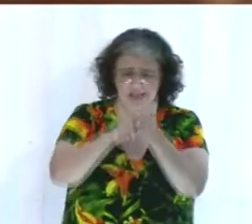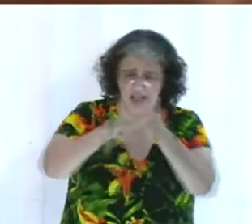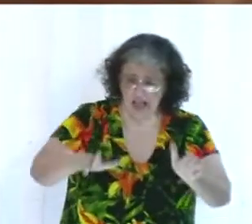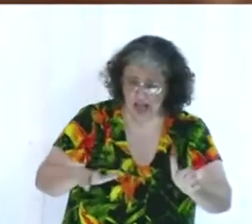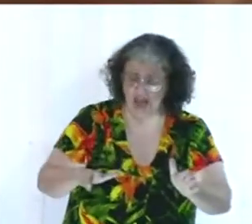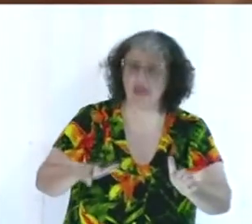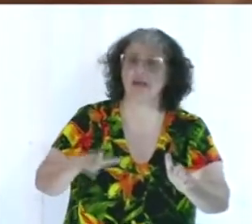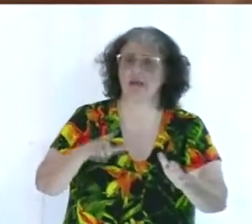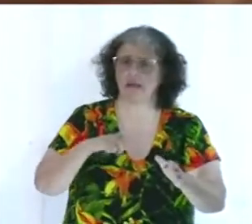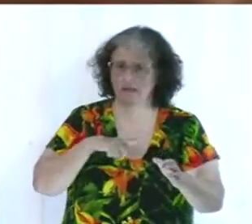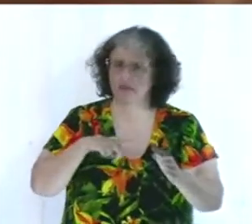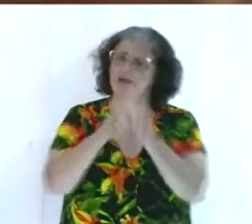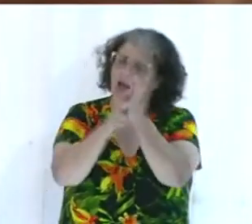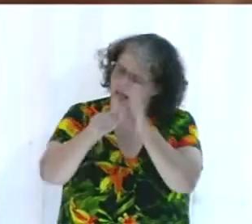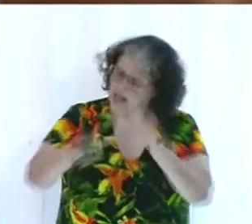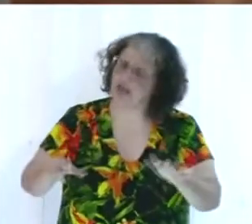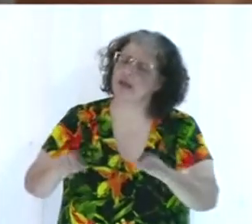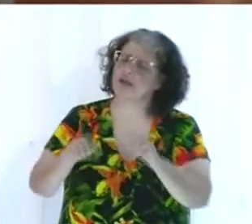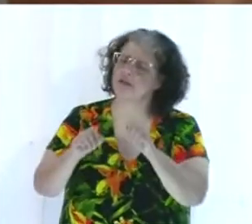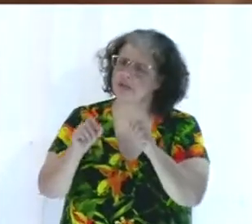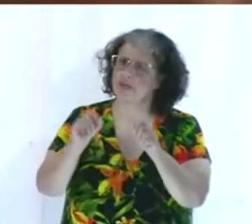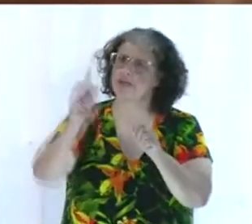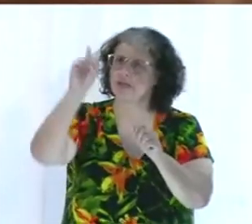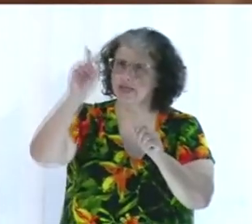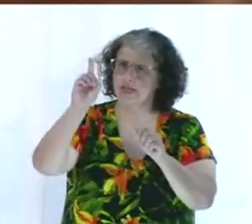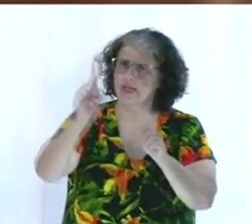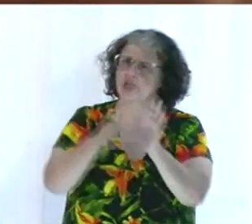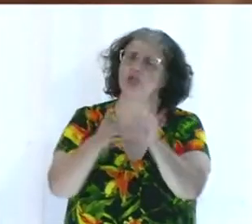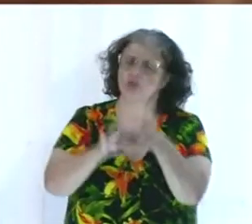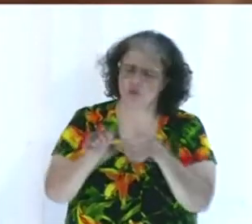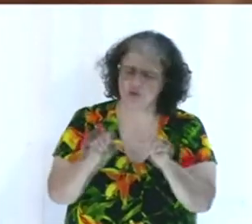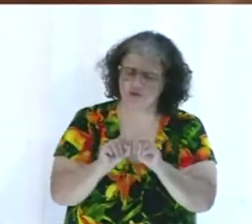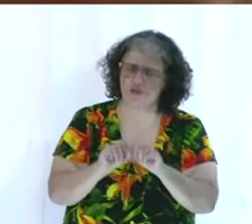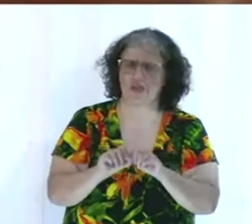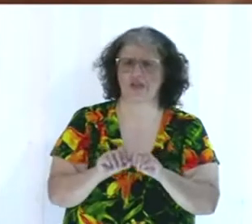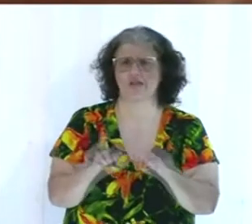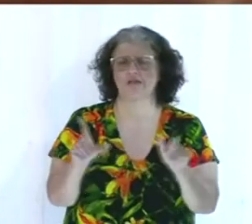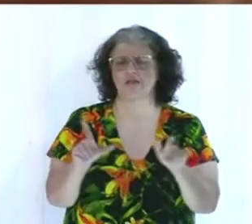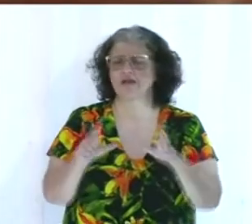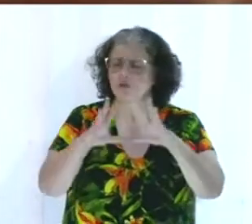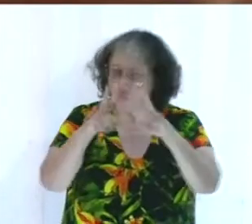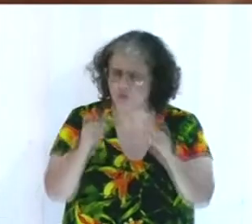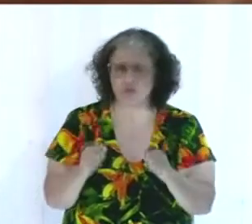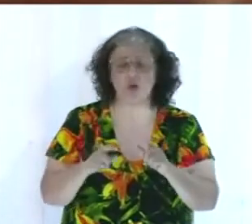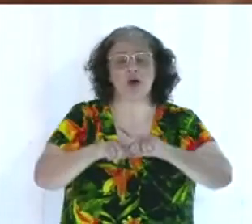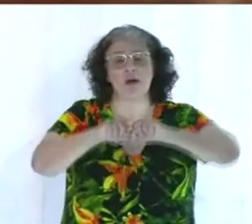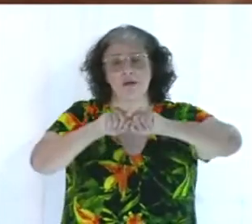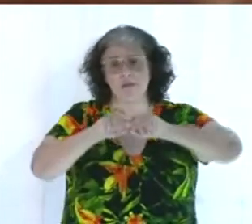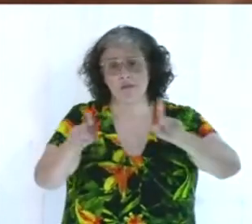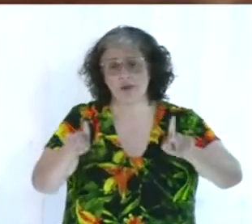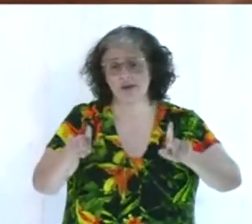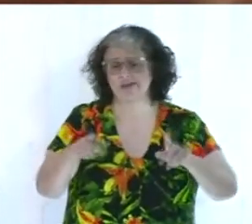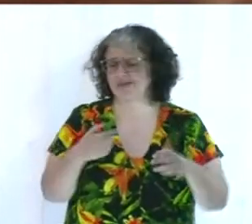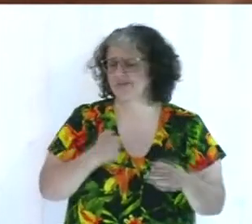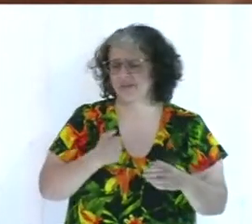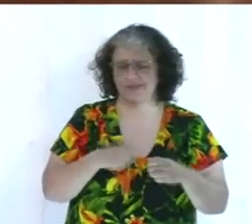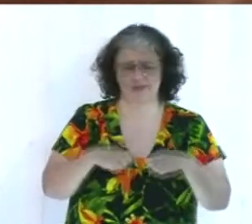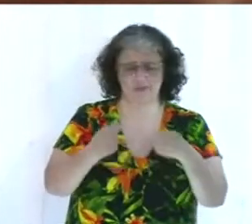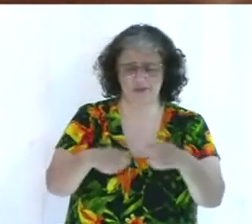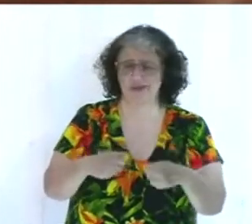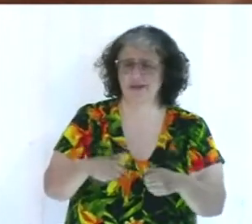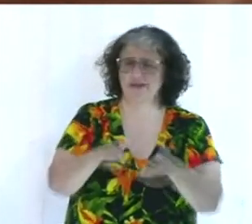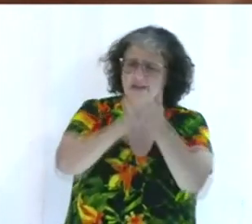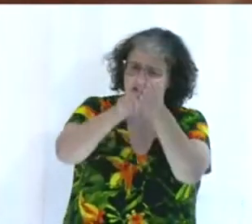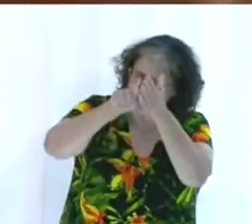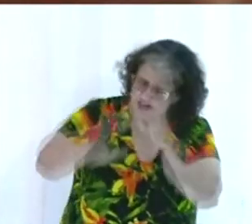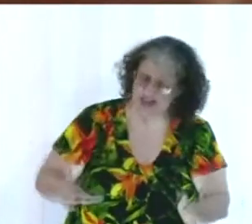e cumpriu-se na pessoa de Jesus, pois eram sombras do que haveria de vir. Nós sabemos que Paulo foi um